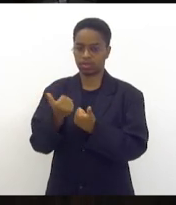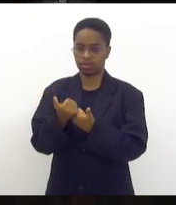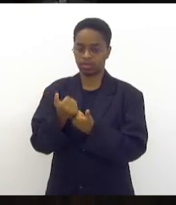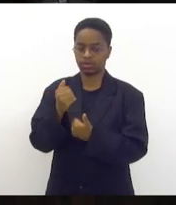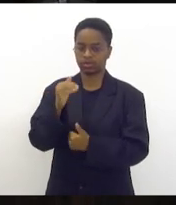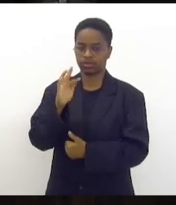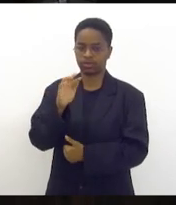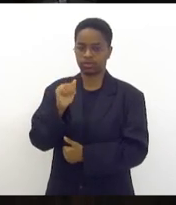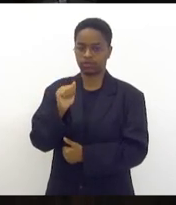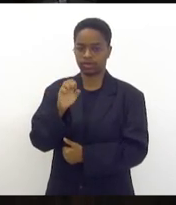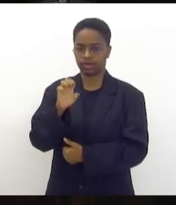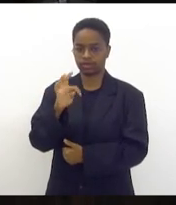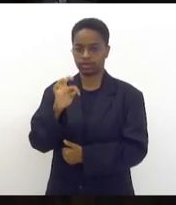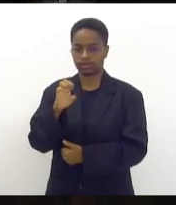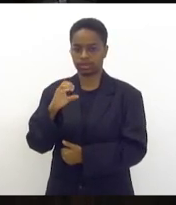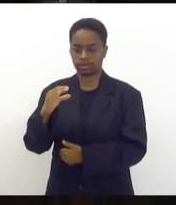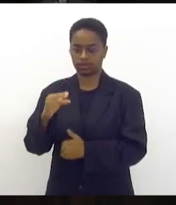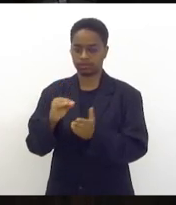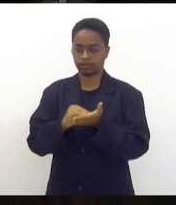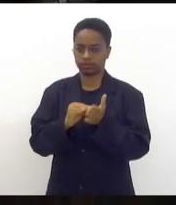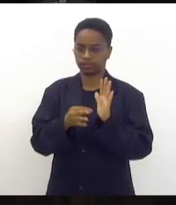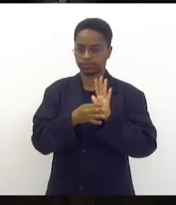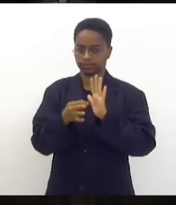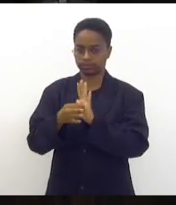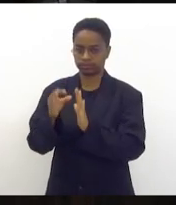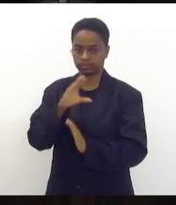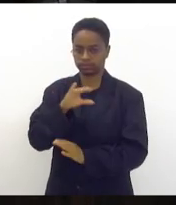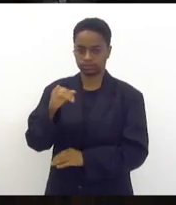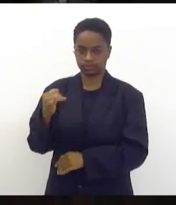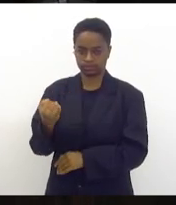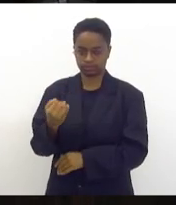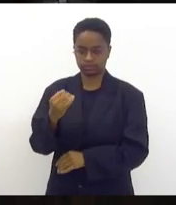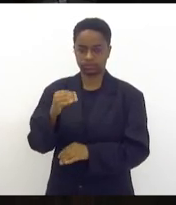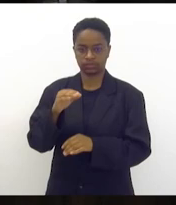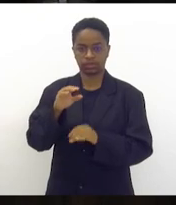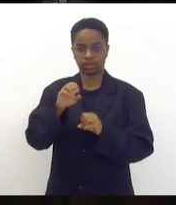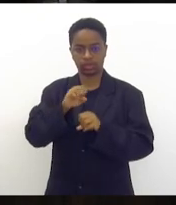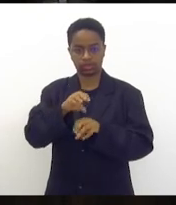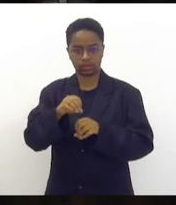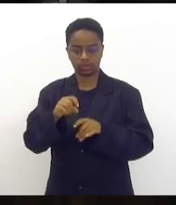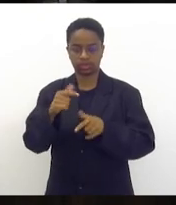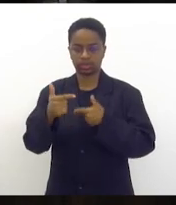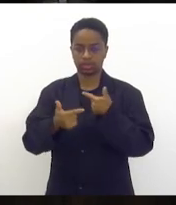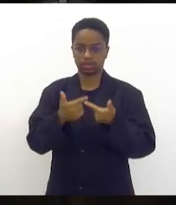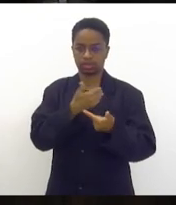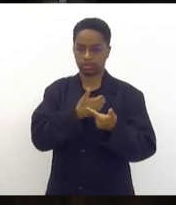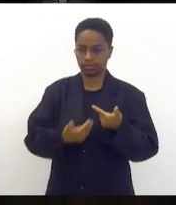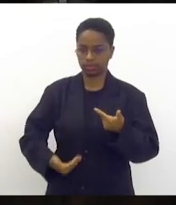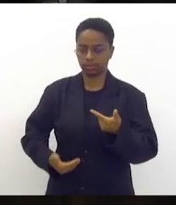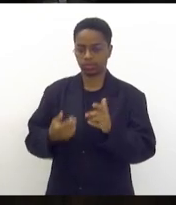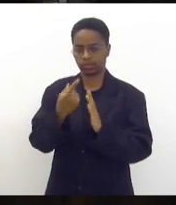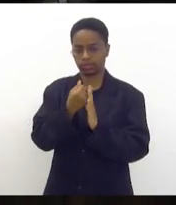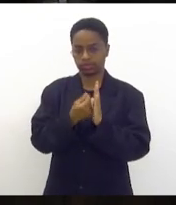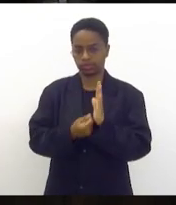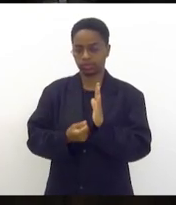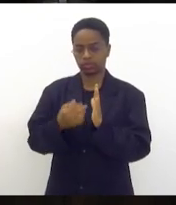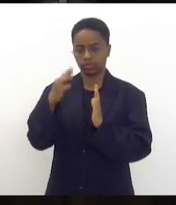FAETEC. Pendente parecer das comissões de Constituição e Justiça, de Educação, de Serviço Público, de Orçamento,